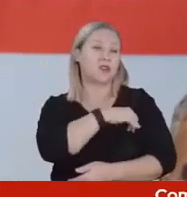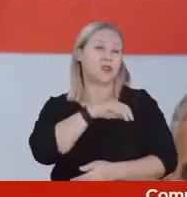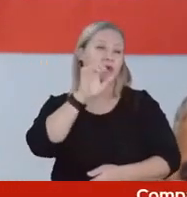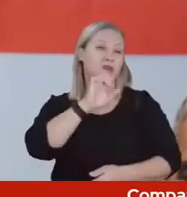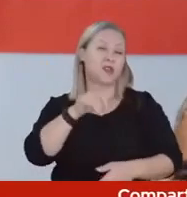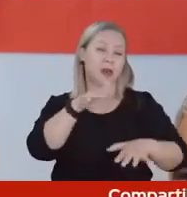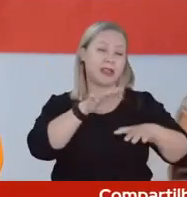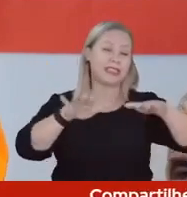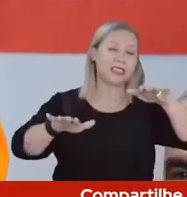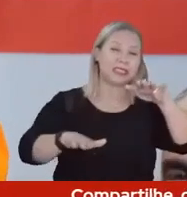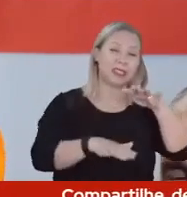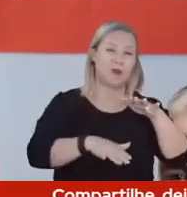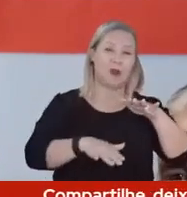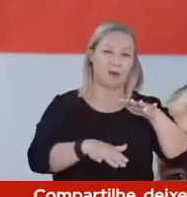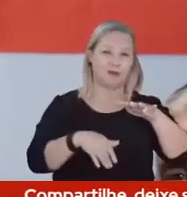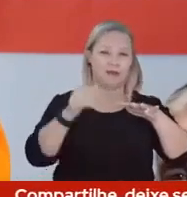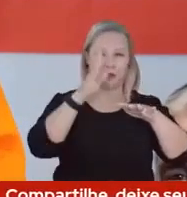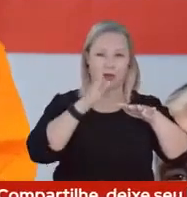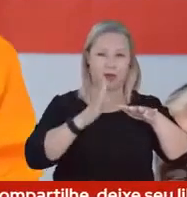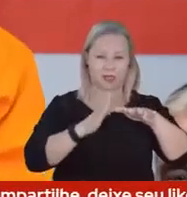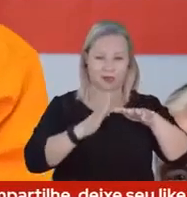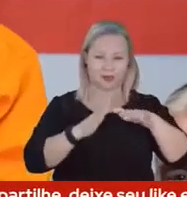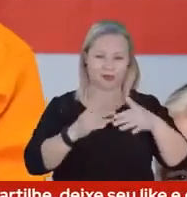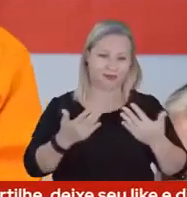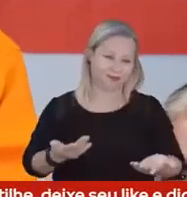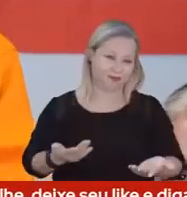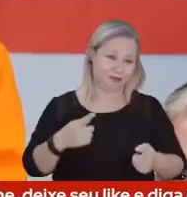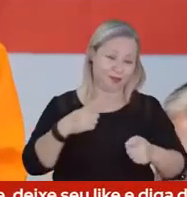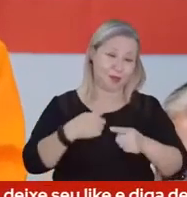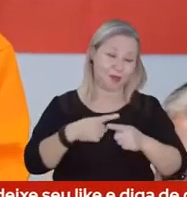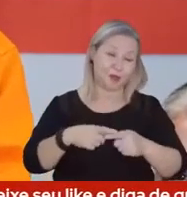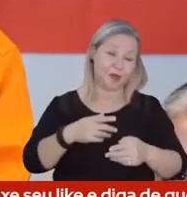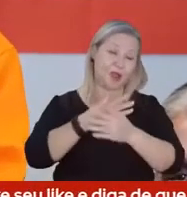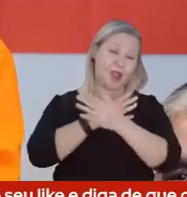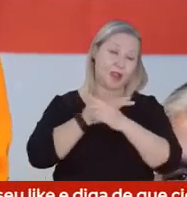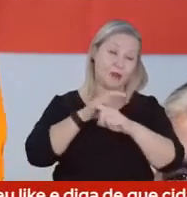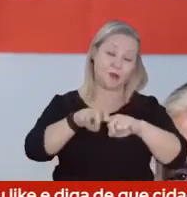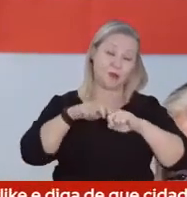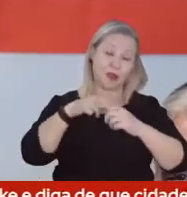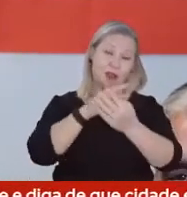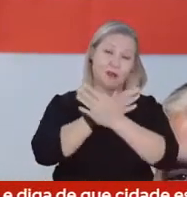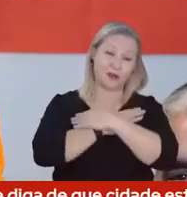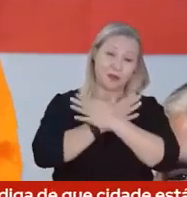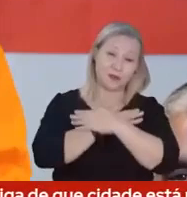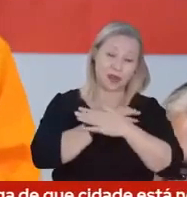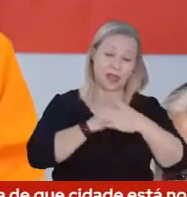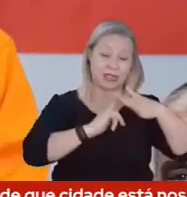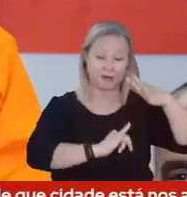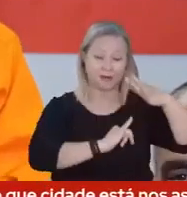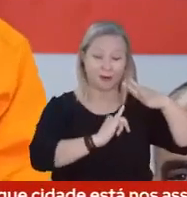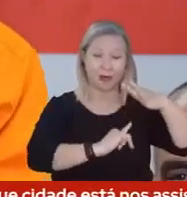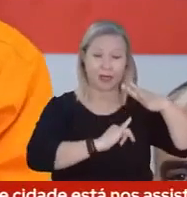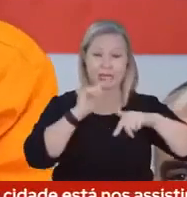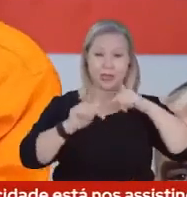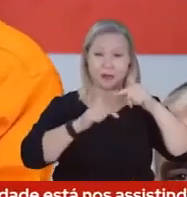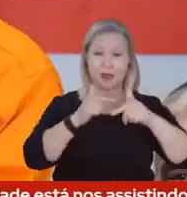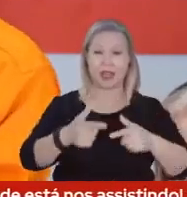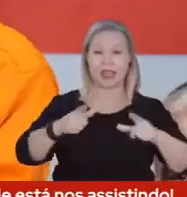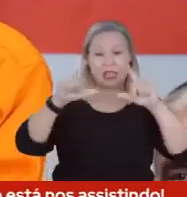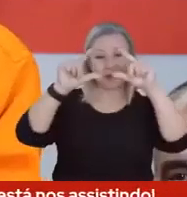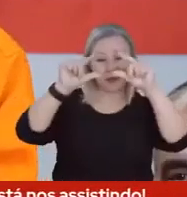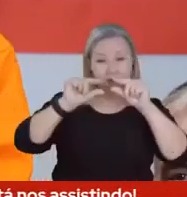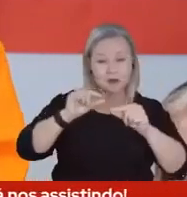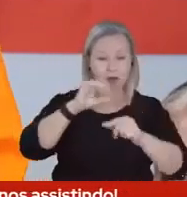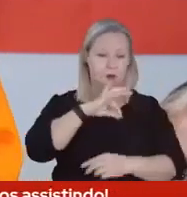principalmente por conta do desemprego, da informalidade e na queda dos salários. E olha que nós não